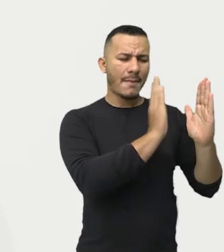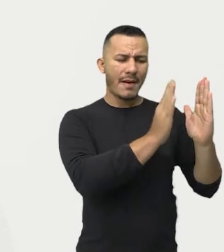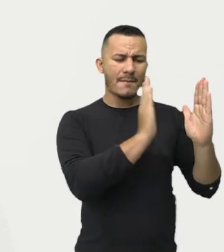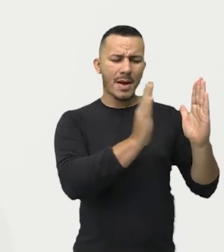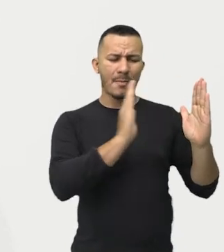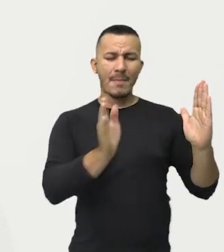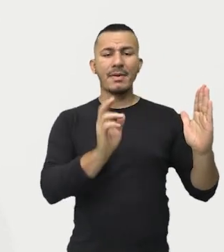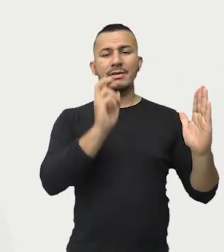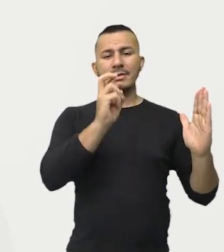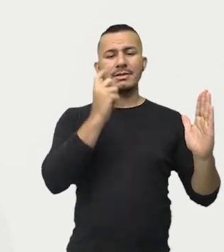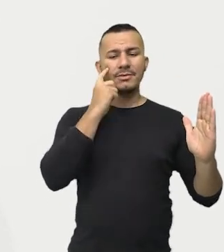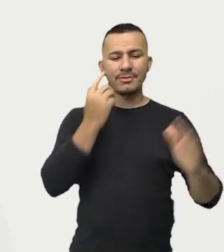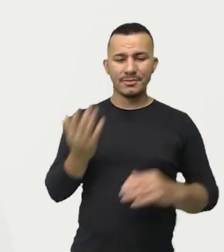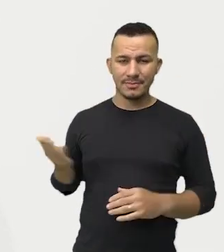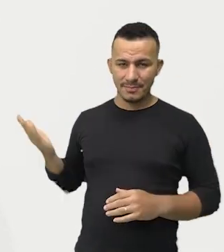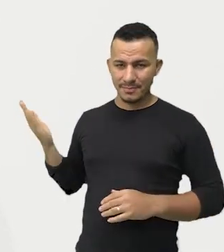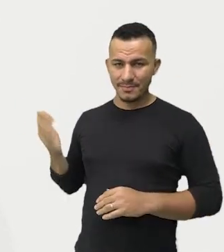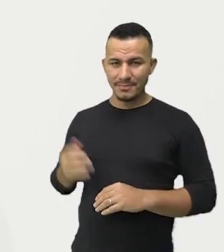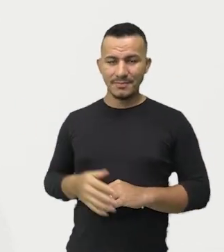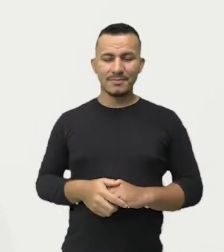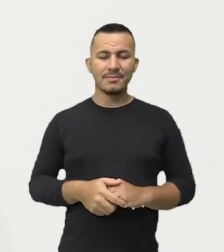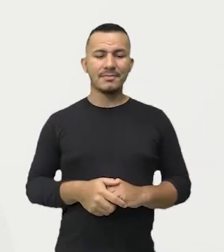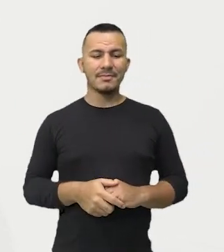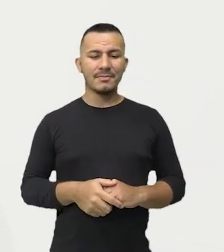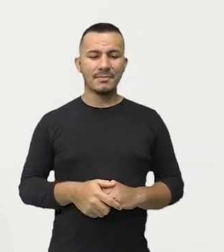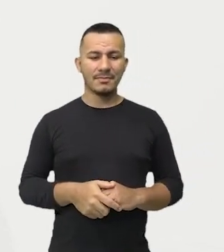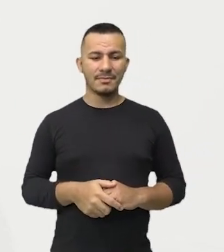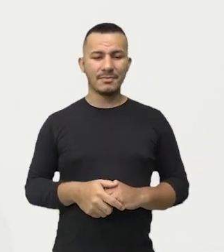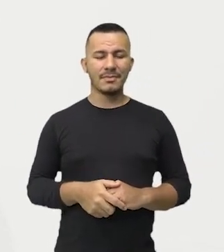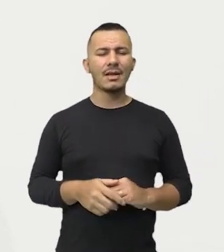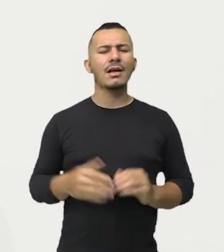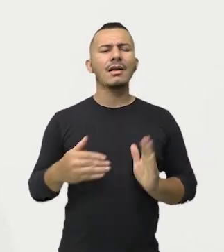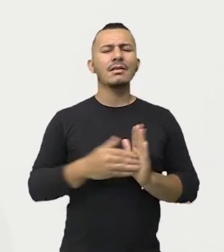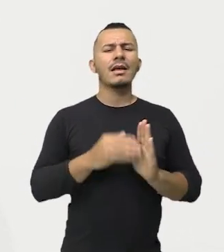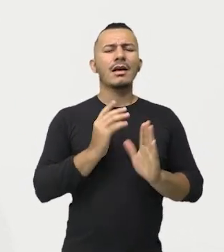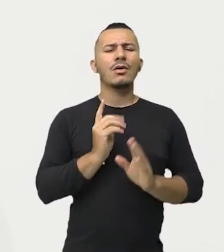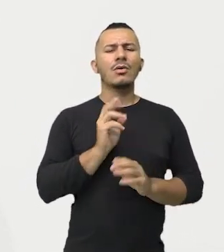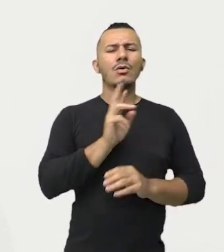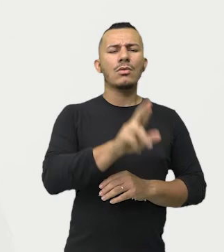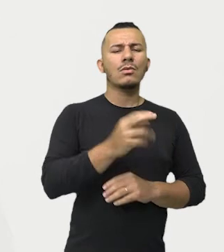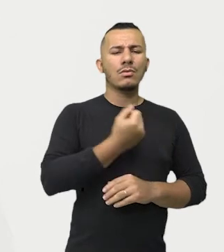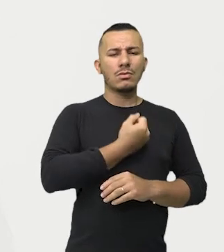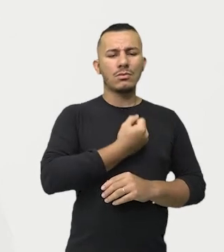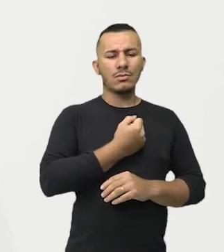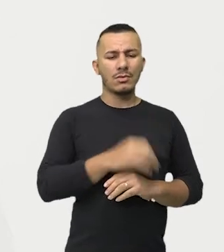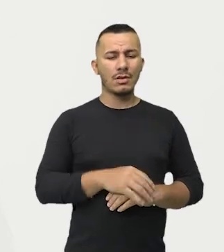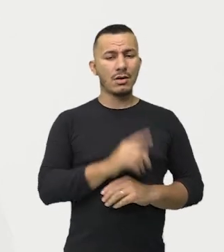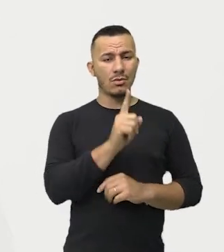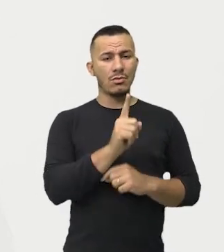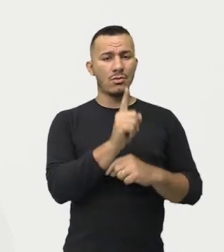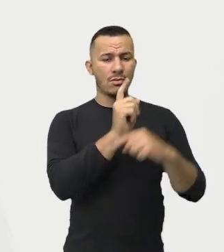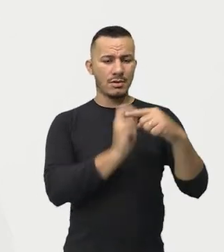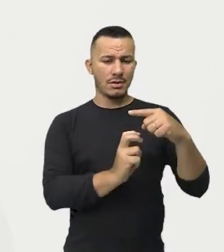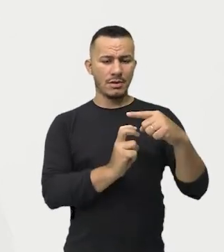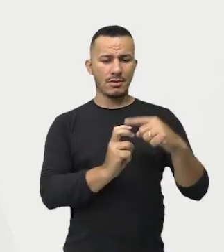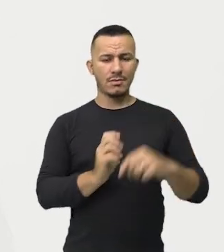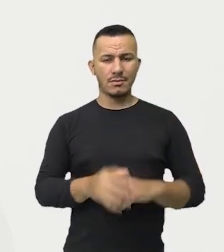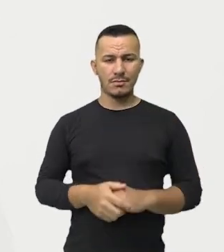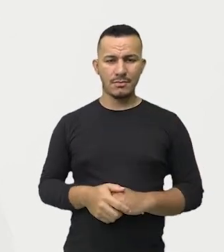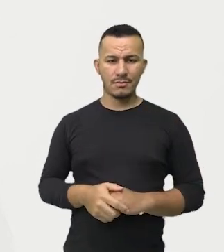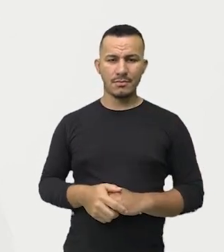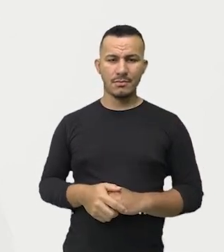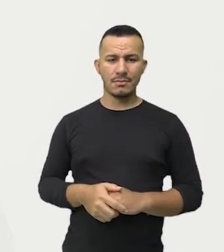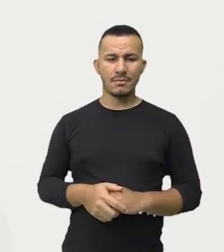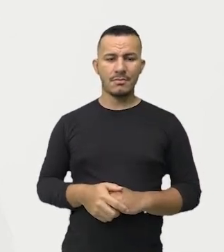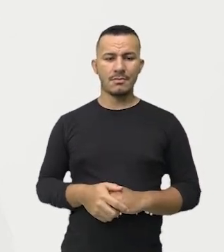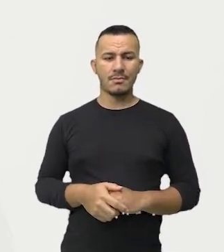3, 4, 5 partes iguais, tá legal? E a gente vai marcar até onde? Até 1/5, que é uma